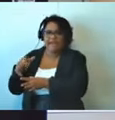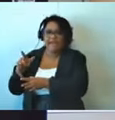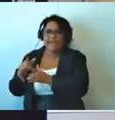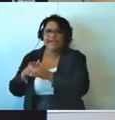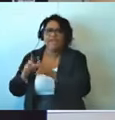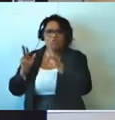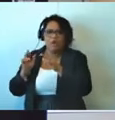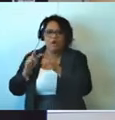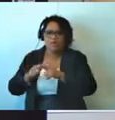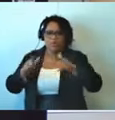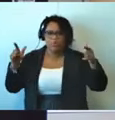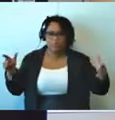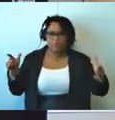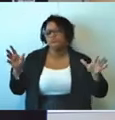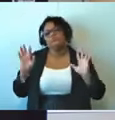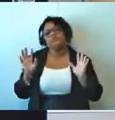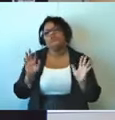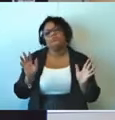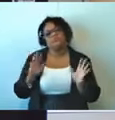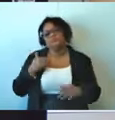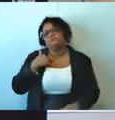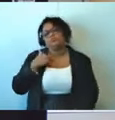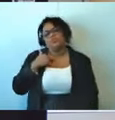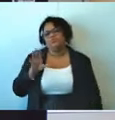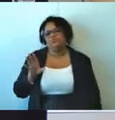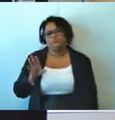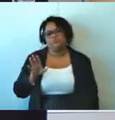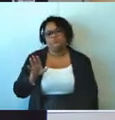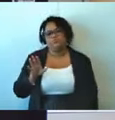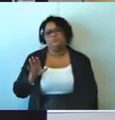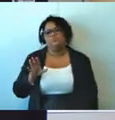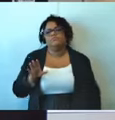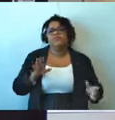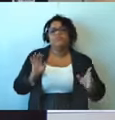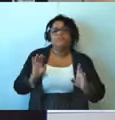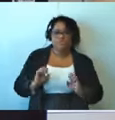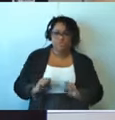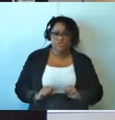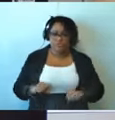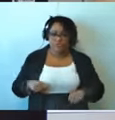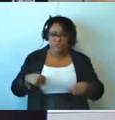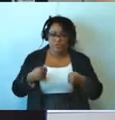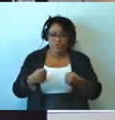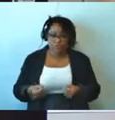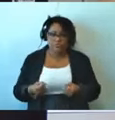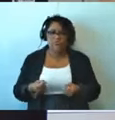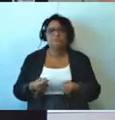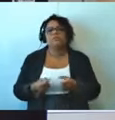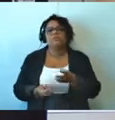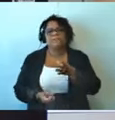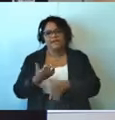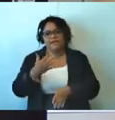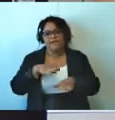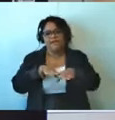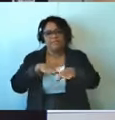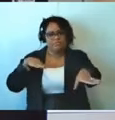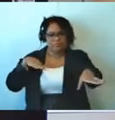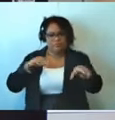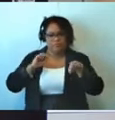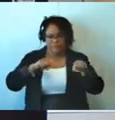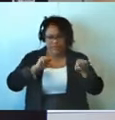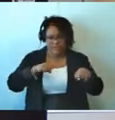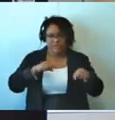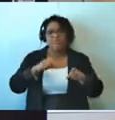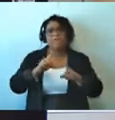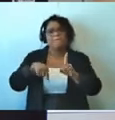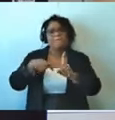isso, além de todo esse esforço que a gente está fazendo para ter motofaixa, a gente também está fazendo um esforço para que a Guarda Municipal,